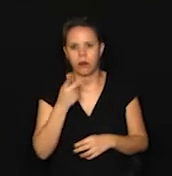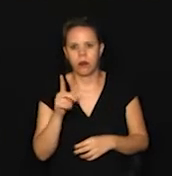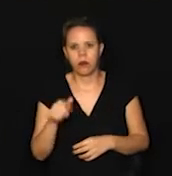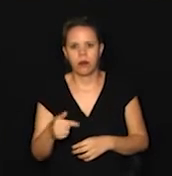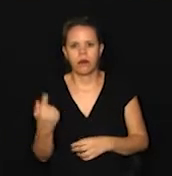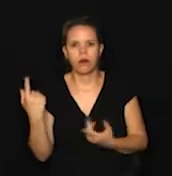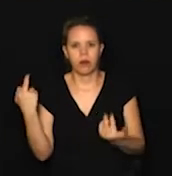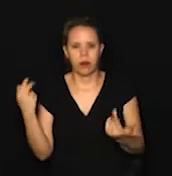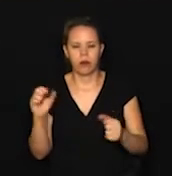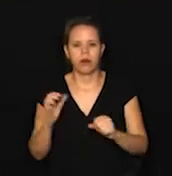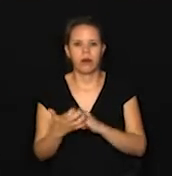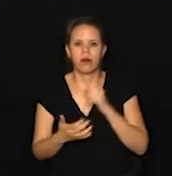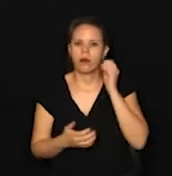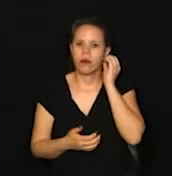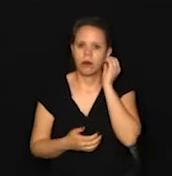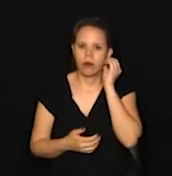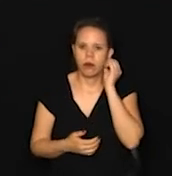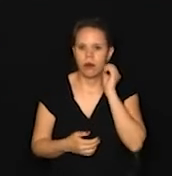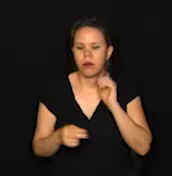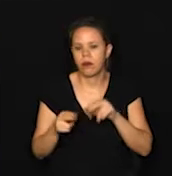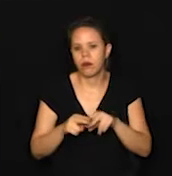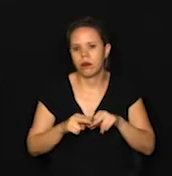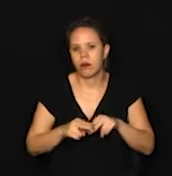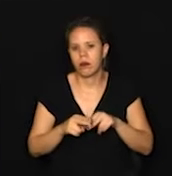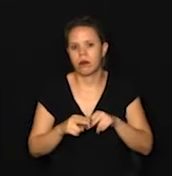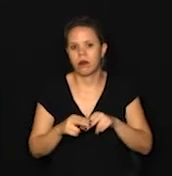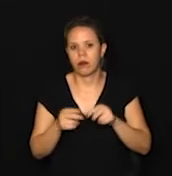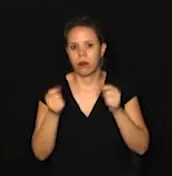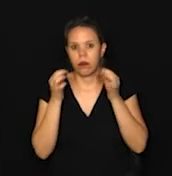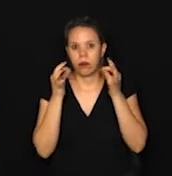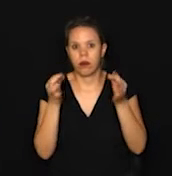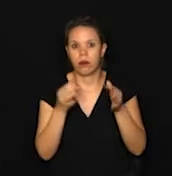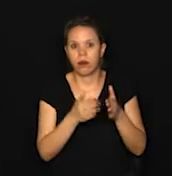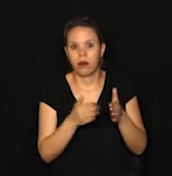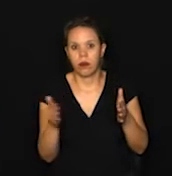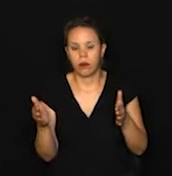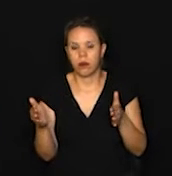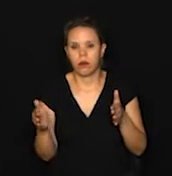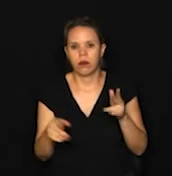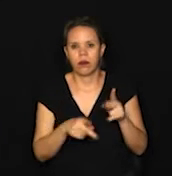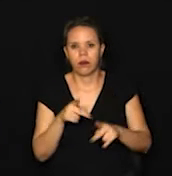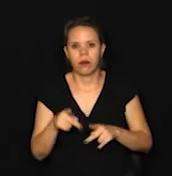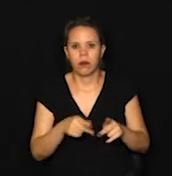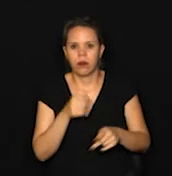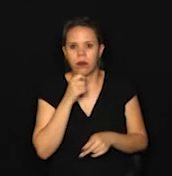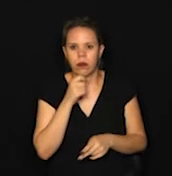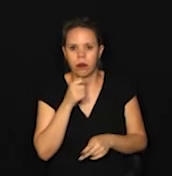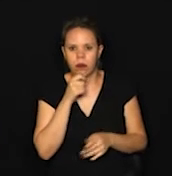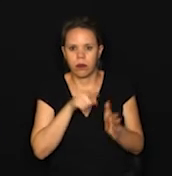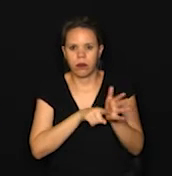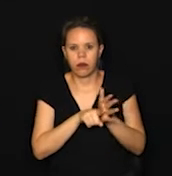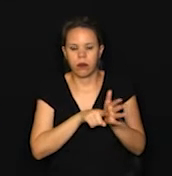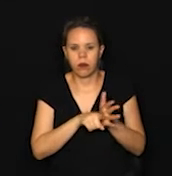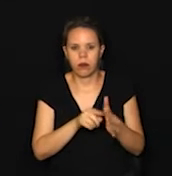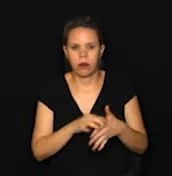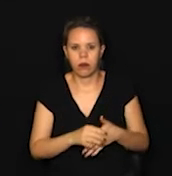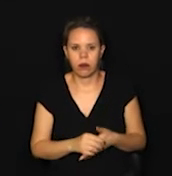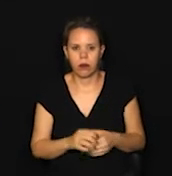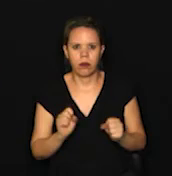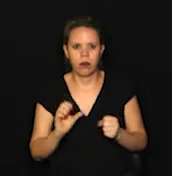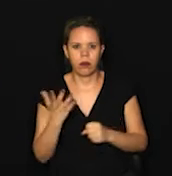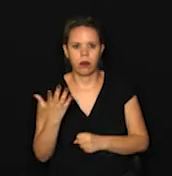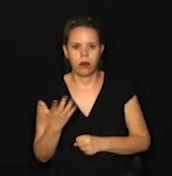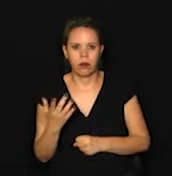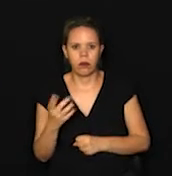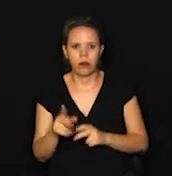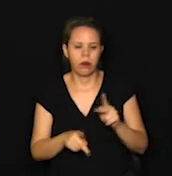a mesma Covid-19. Então, por isso, todo esse alerta, porque nesse período em que os casos ainda estão em investigação, pode ocorrer o quê?